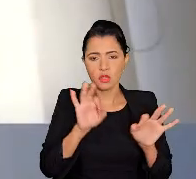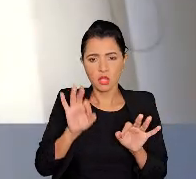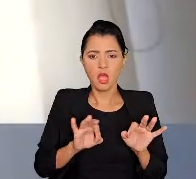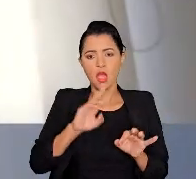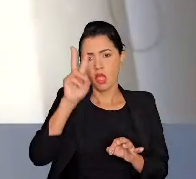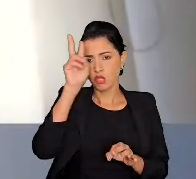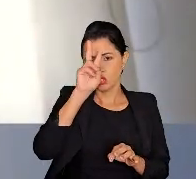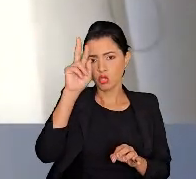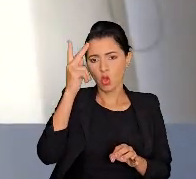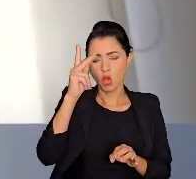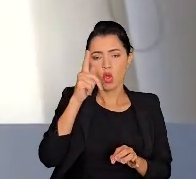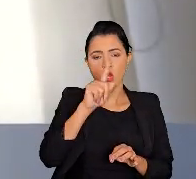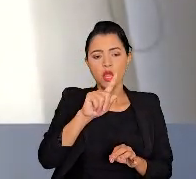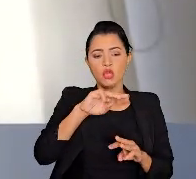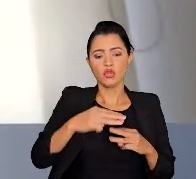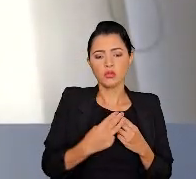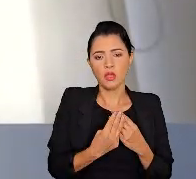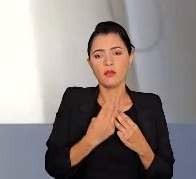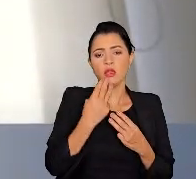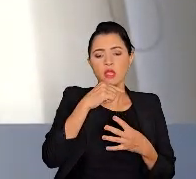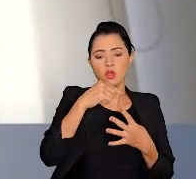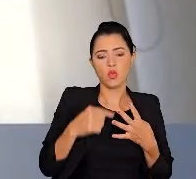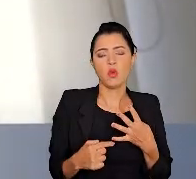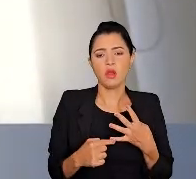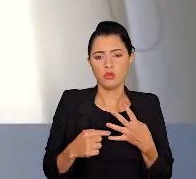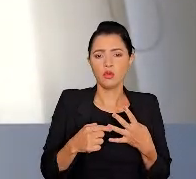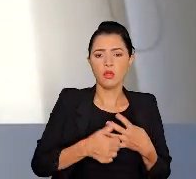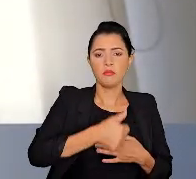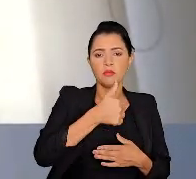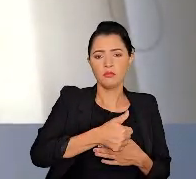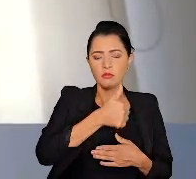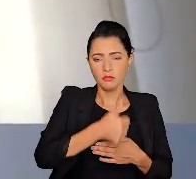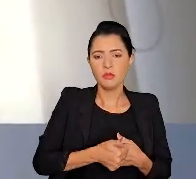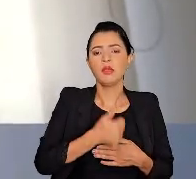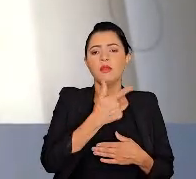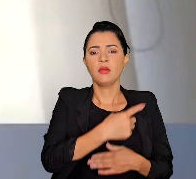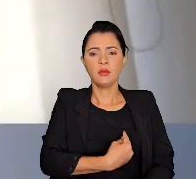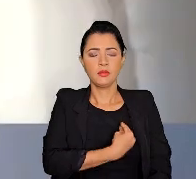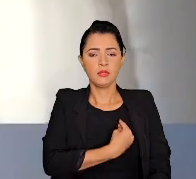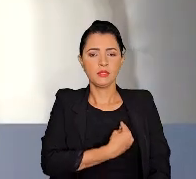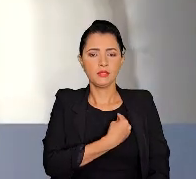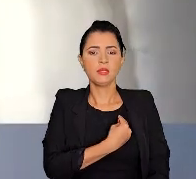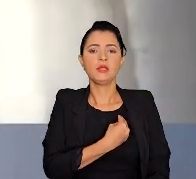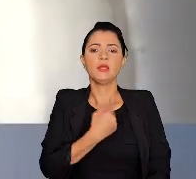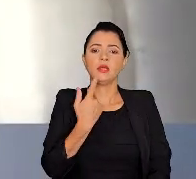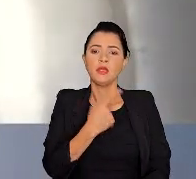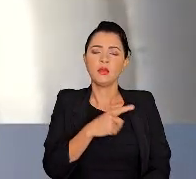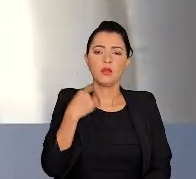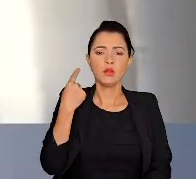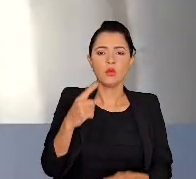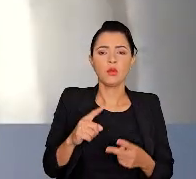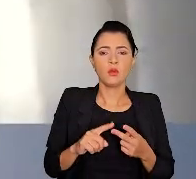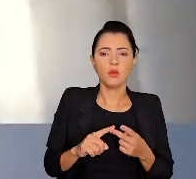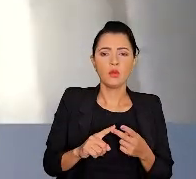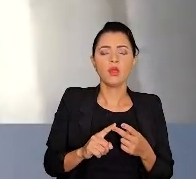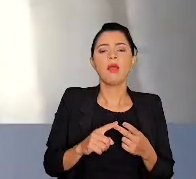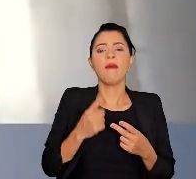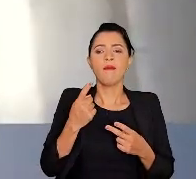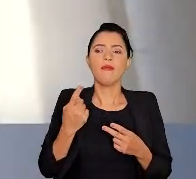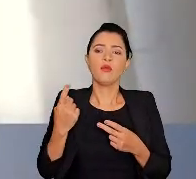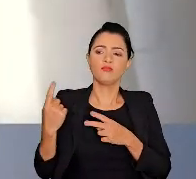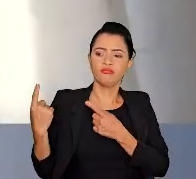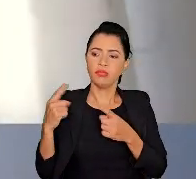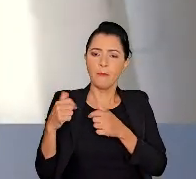no Brasil em 4 marcos. A primeira, essa presença de cristãos novos e a ação da Inquisição